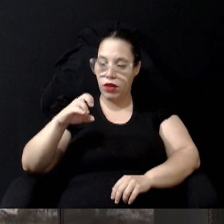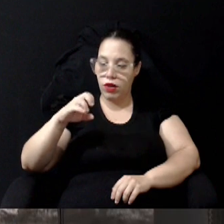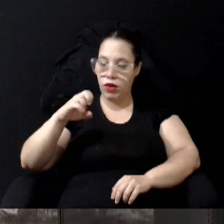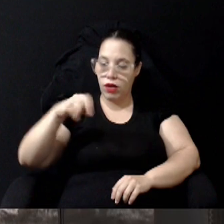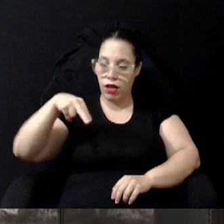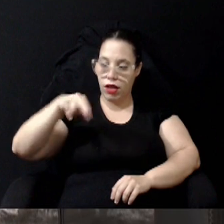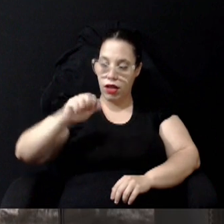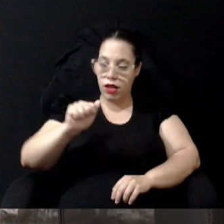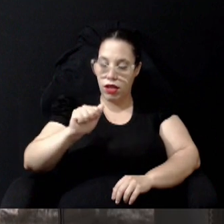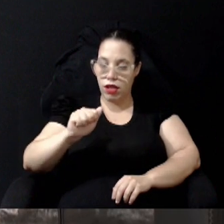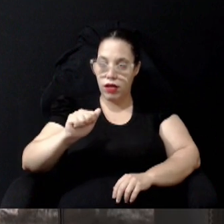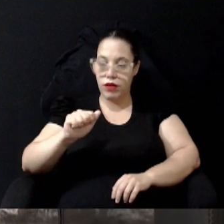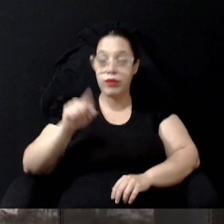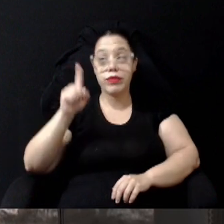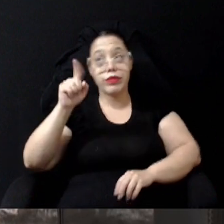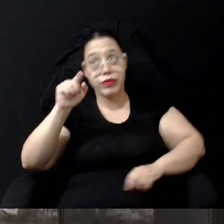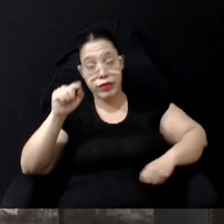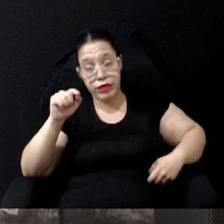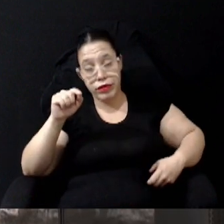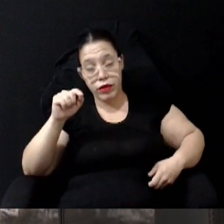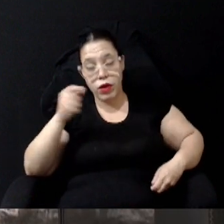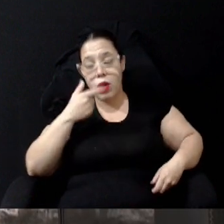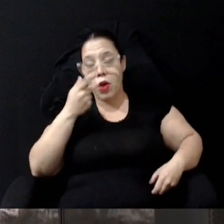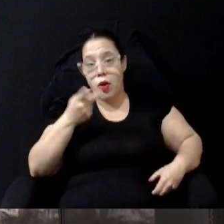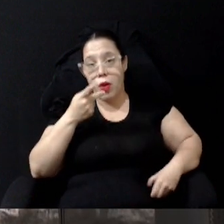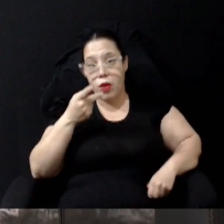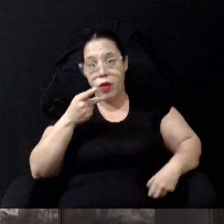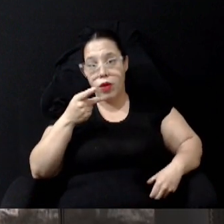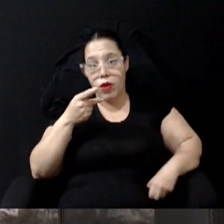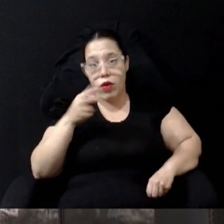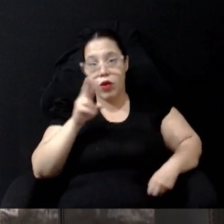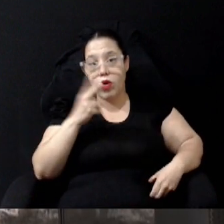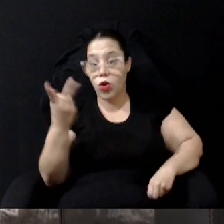E aí, uma palavrinha aqui sobre os dois.